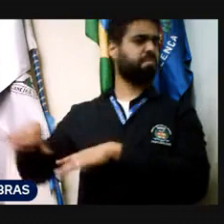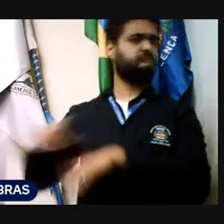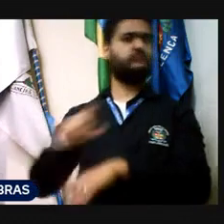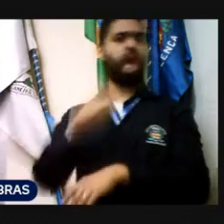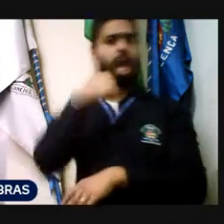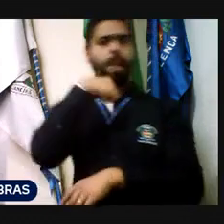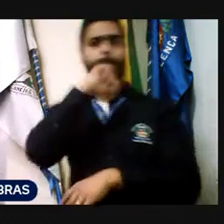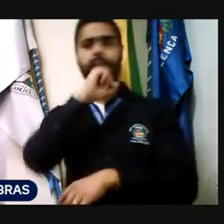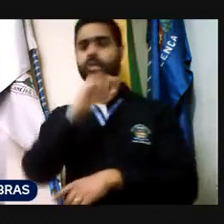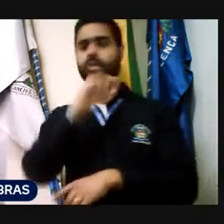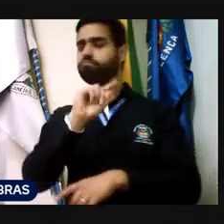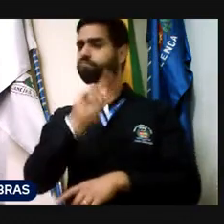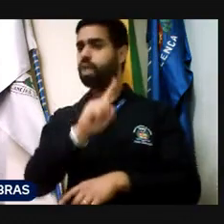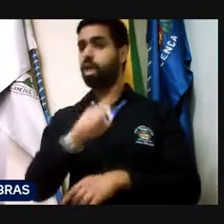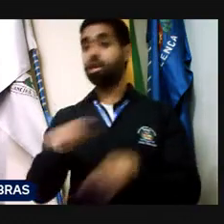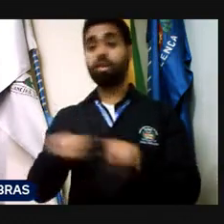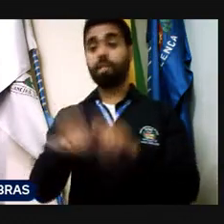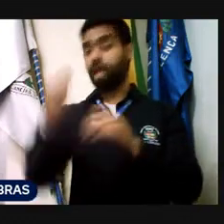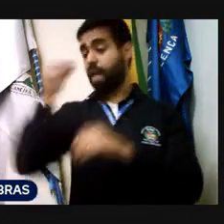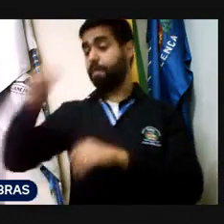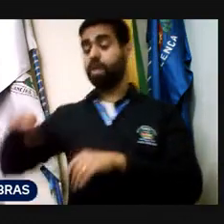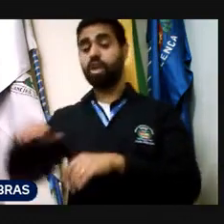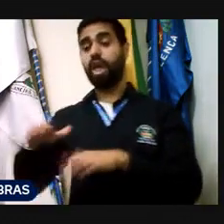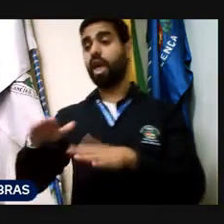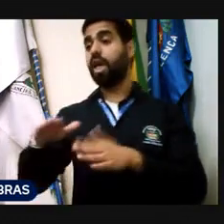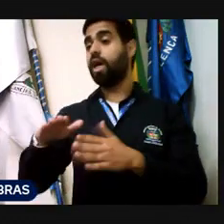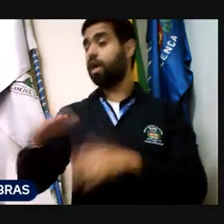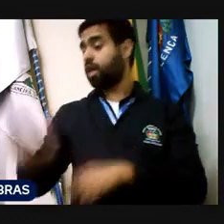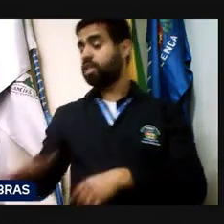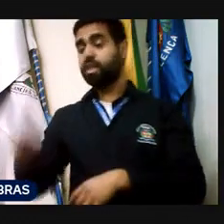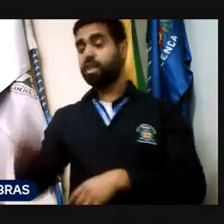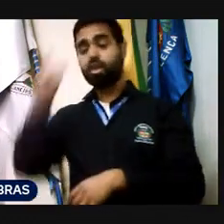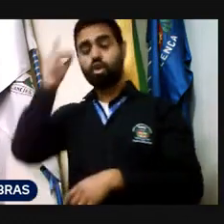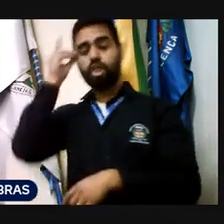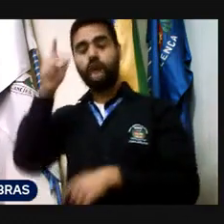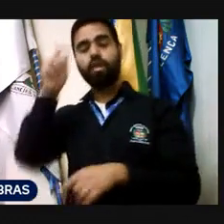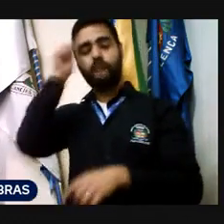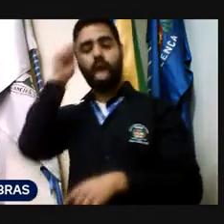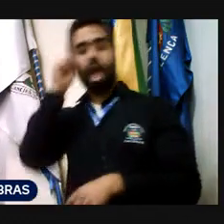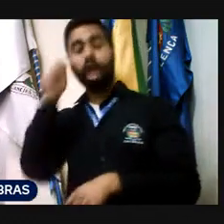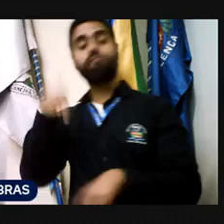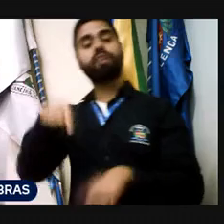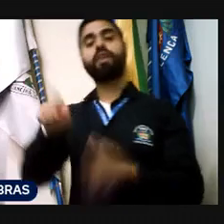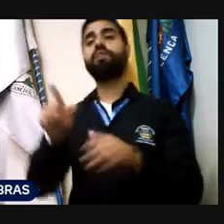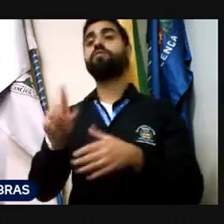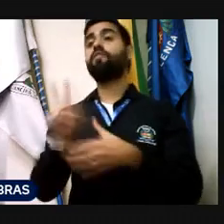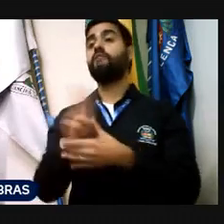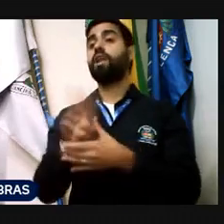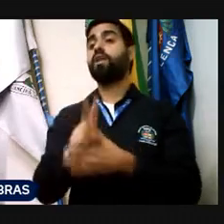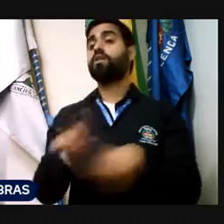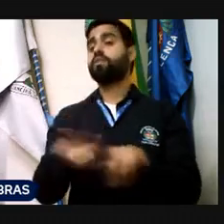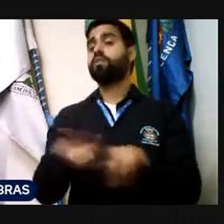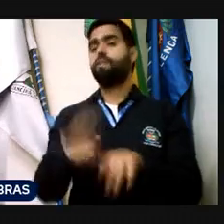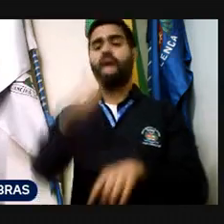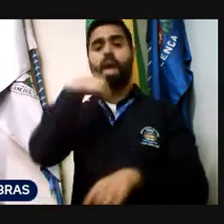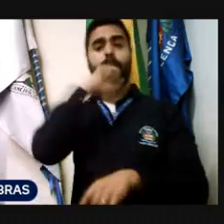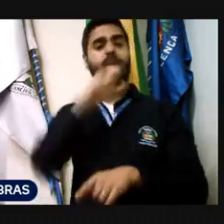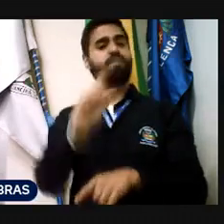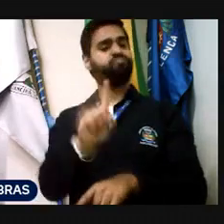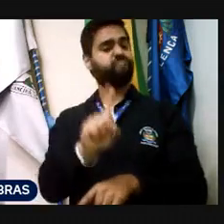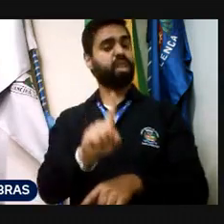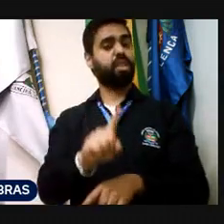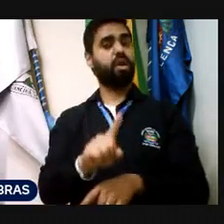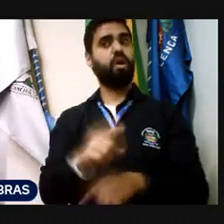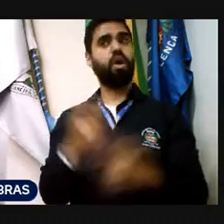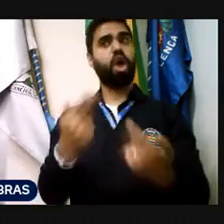essas mães, não vai abandonar as crianças com síndrome de Down de Valença e nem as crianças autistas e as mães de crianças autistas, como o